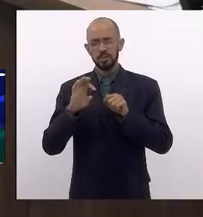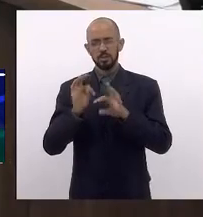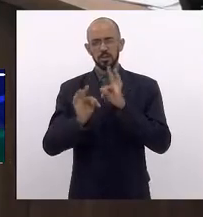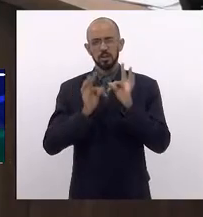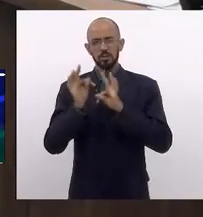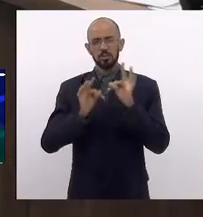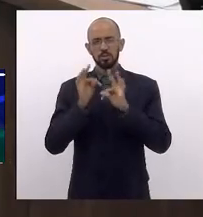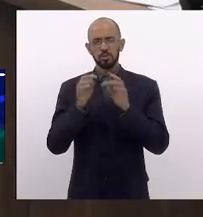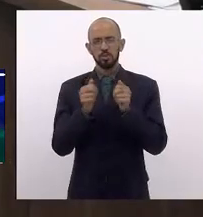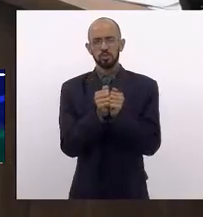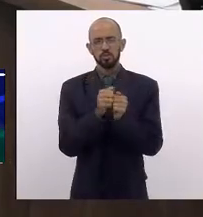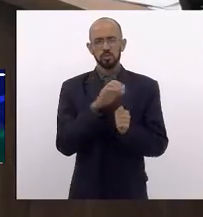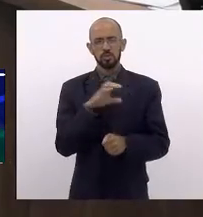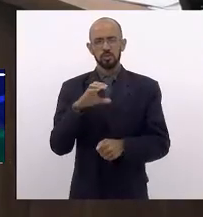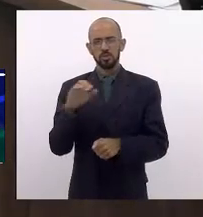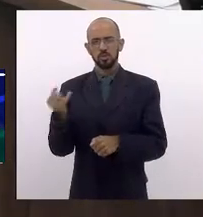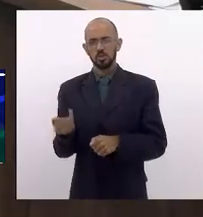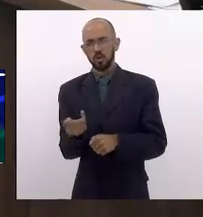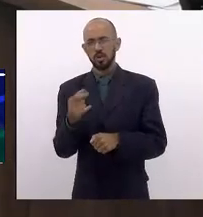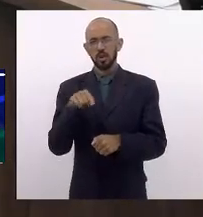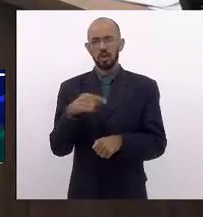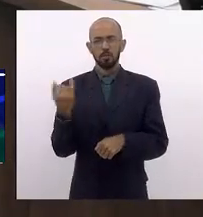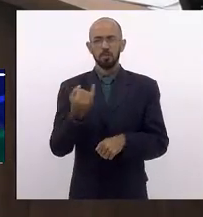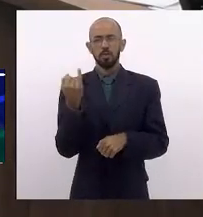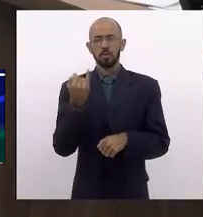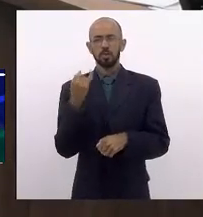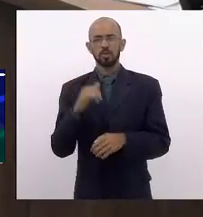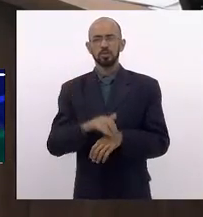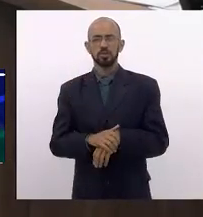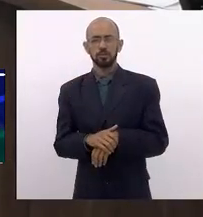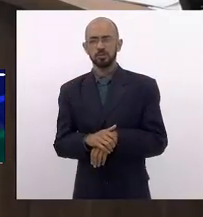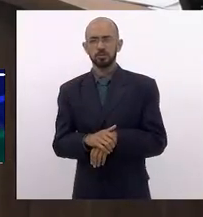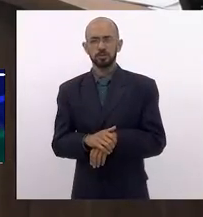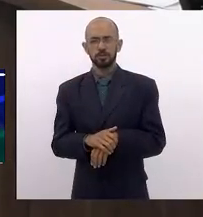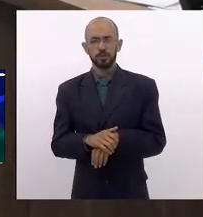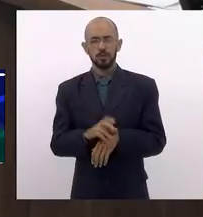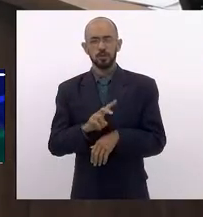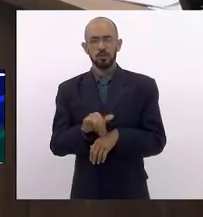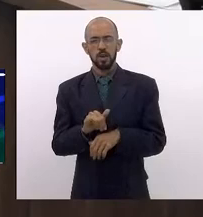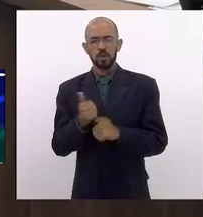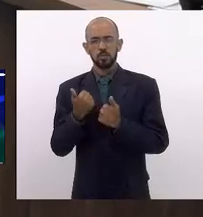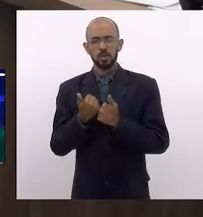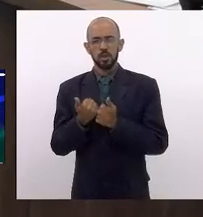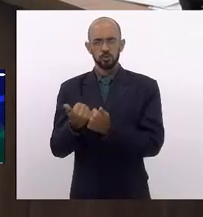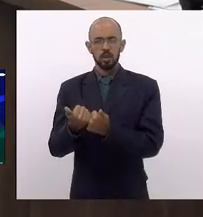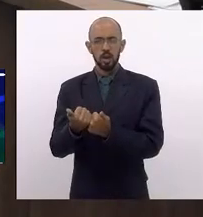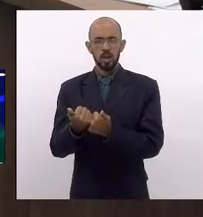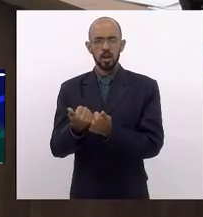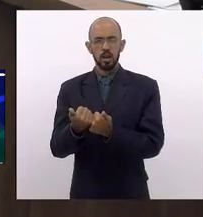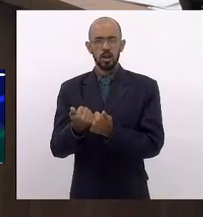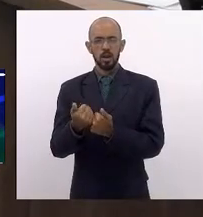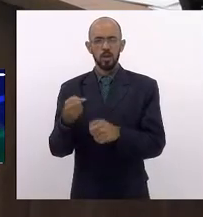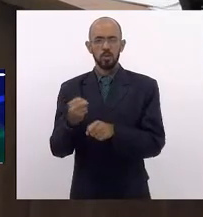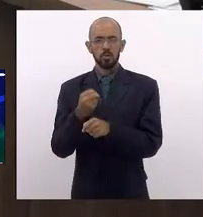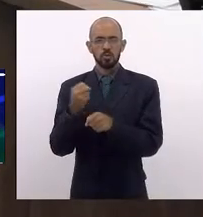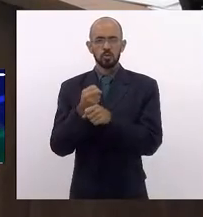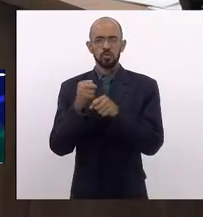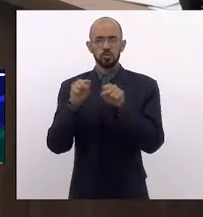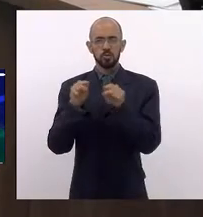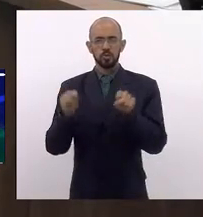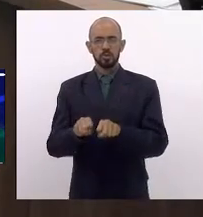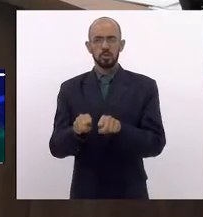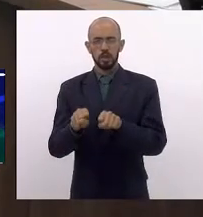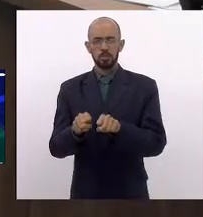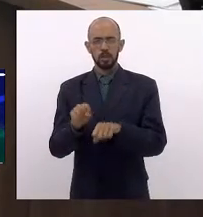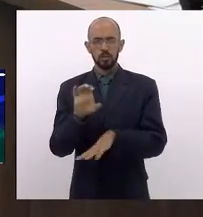conjunto com a comissão de construção de Justiça também é muito importante vai nos ajudar a construir um sistema Estadual